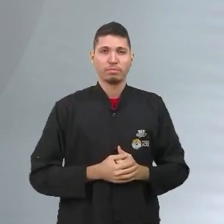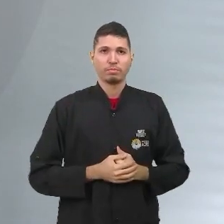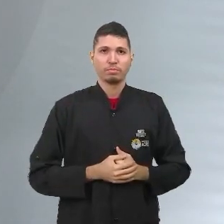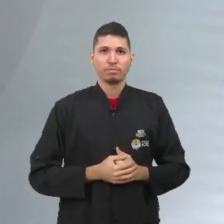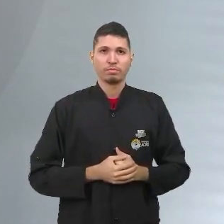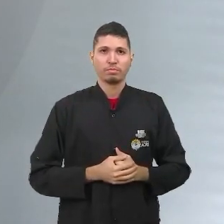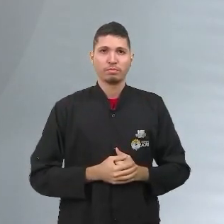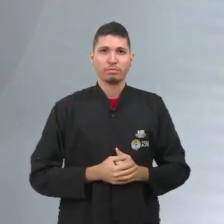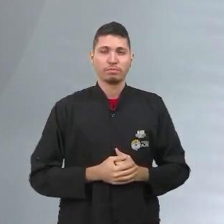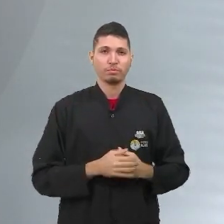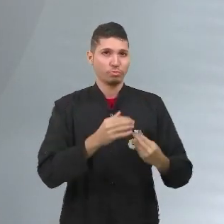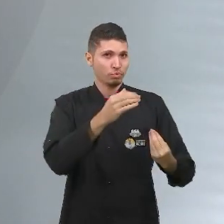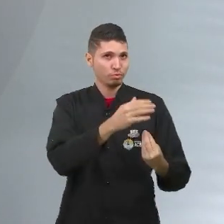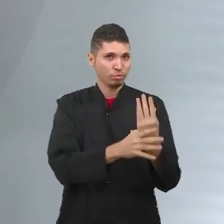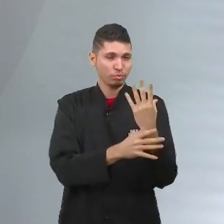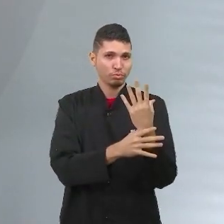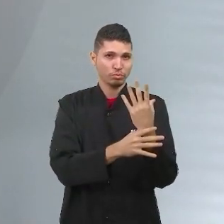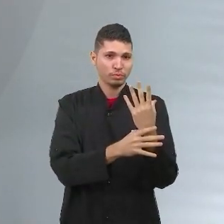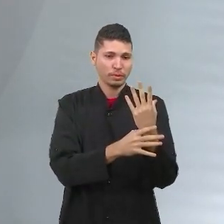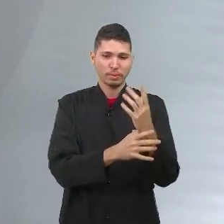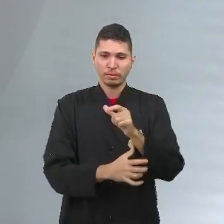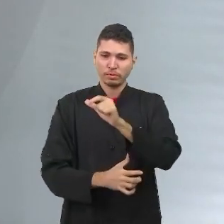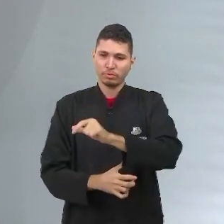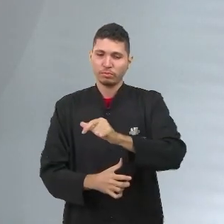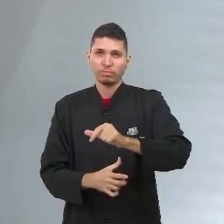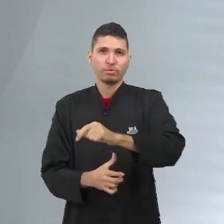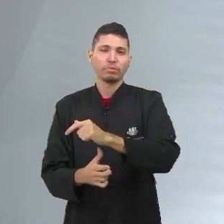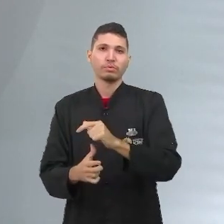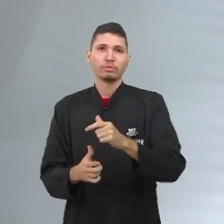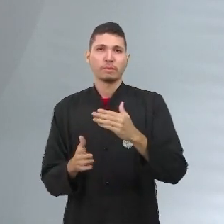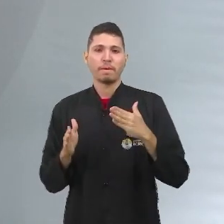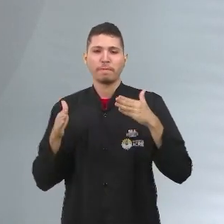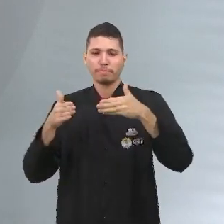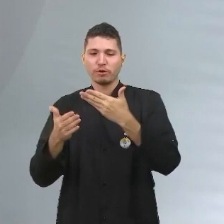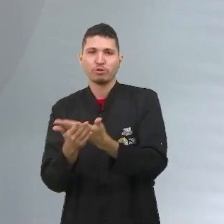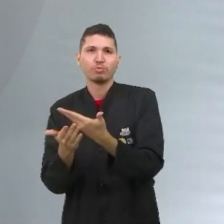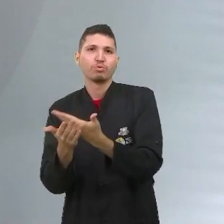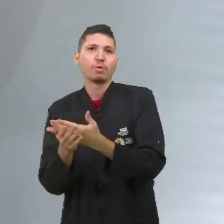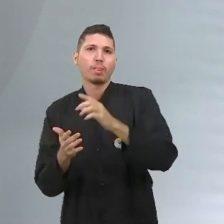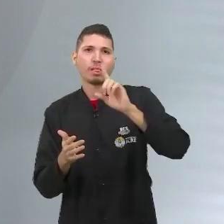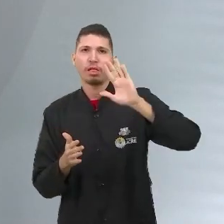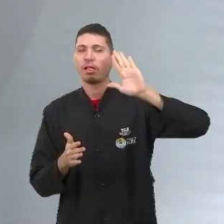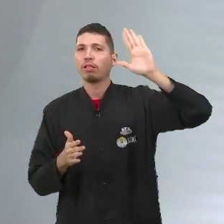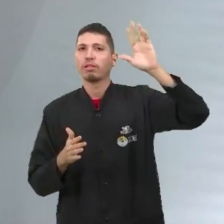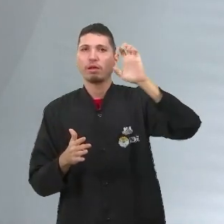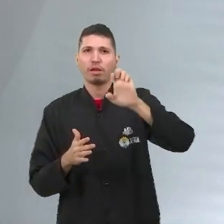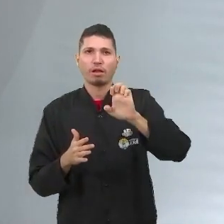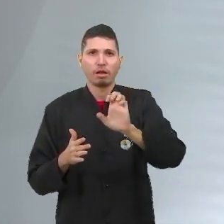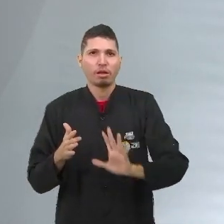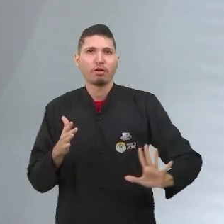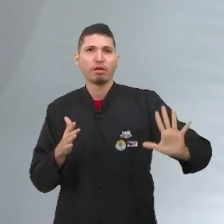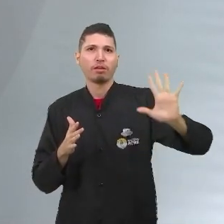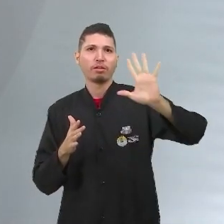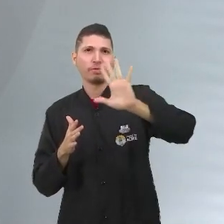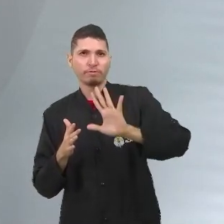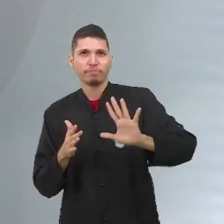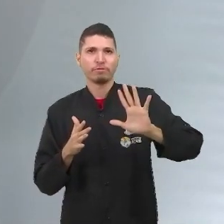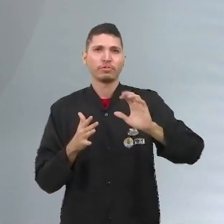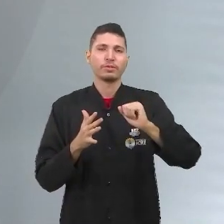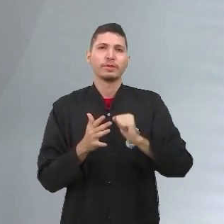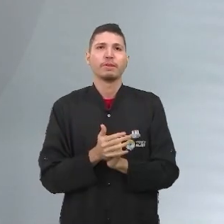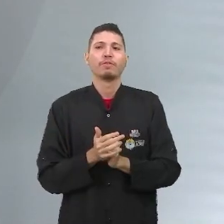né, justamente com essas pessoas que estudaram, né, na Europa, tiveram, poxa, eu vou ali ver o que